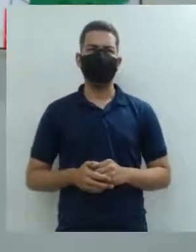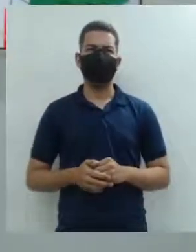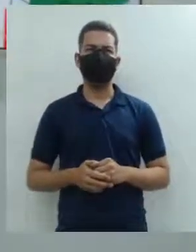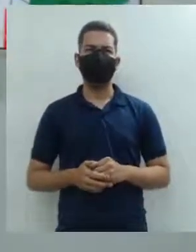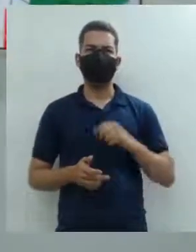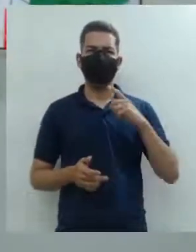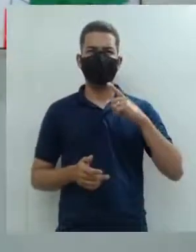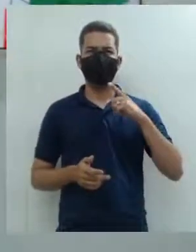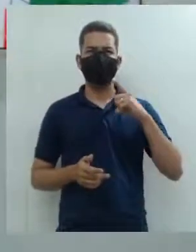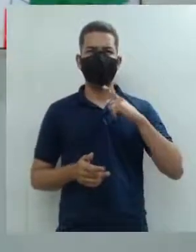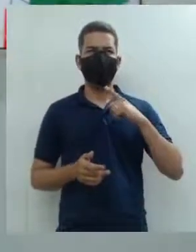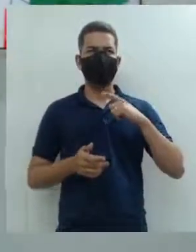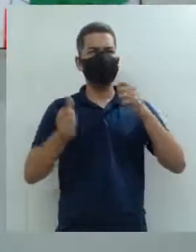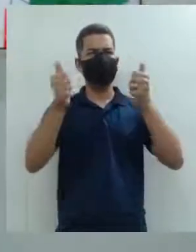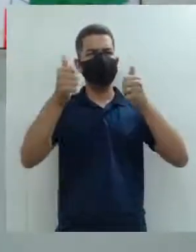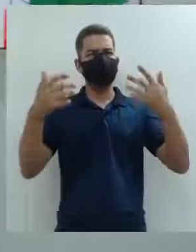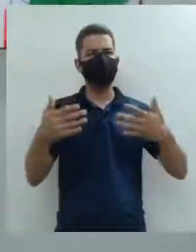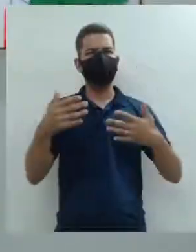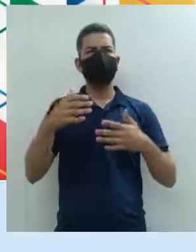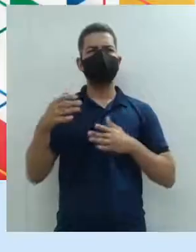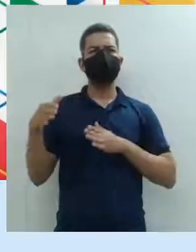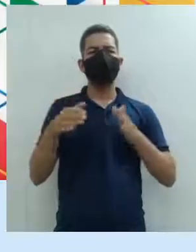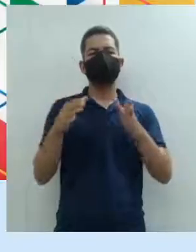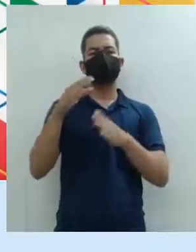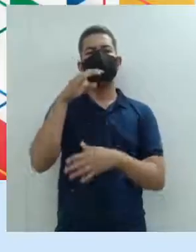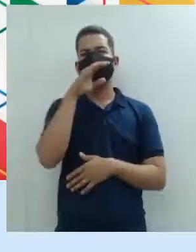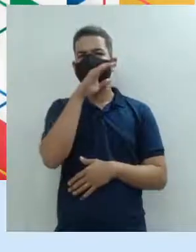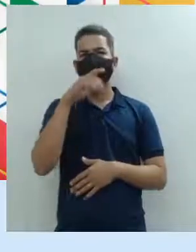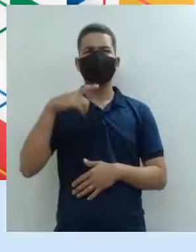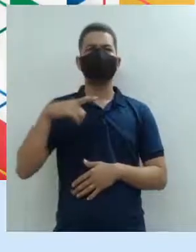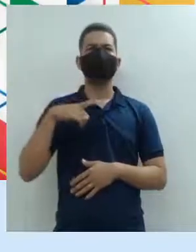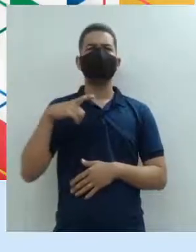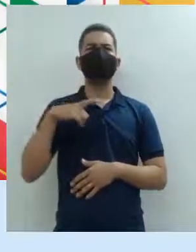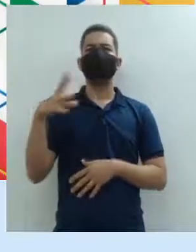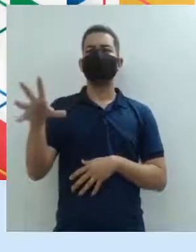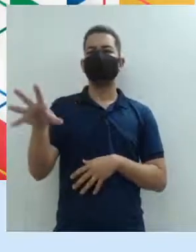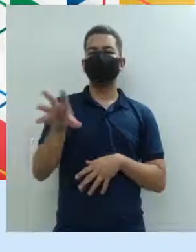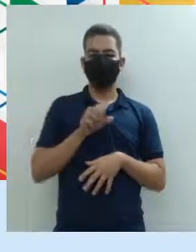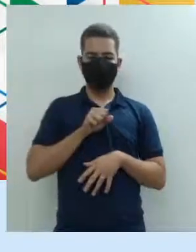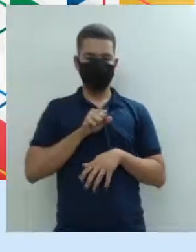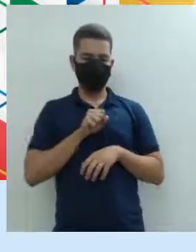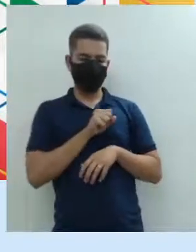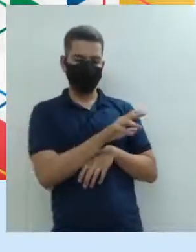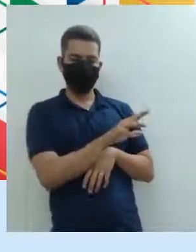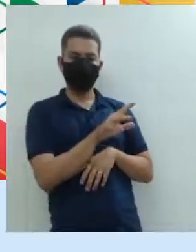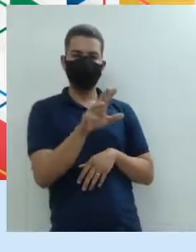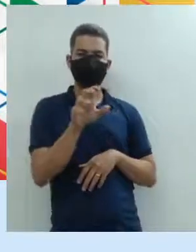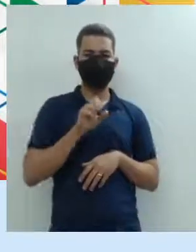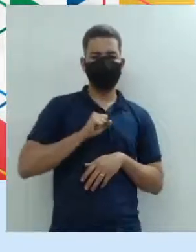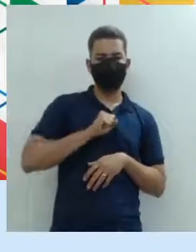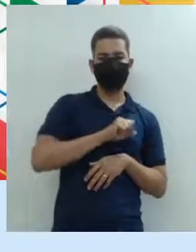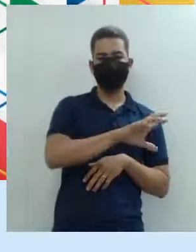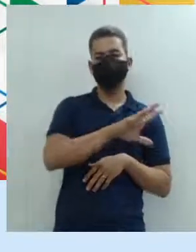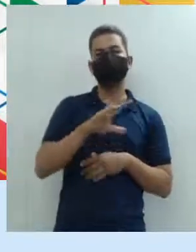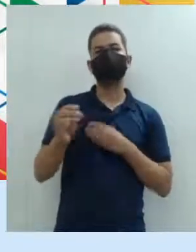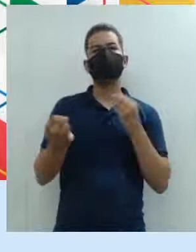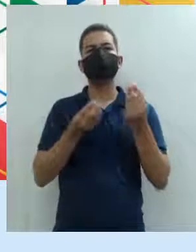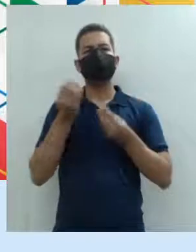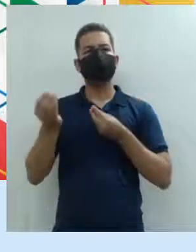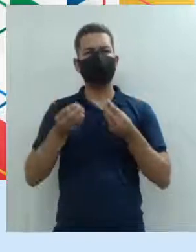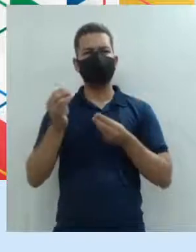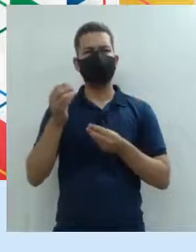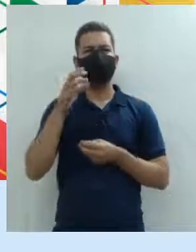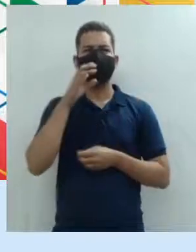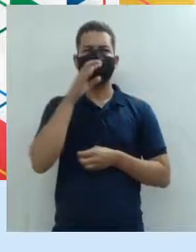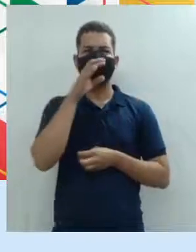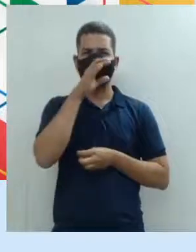lá. Para falar de fluxo de calor, a gente vai falar sobre transmissão de calor, né? Como é que o calor se transmite? A gente já deve ter visto que o